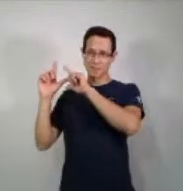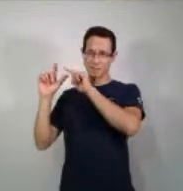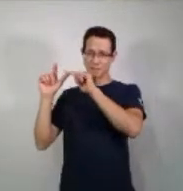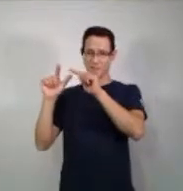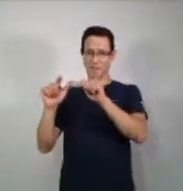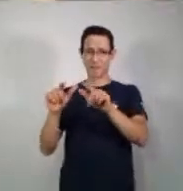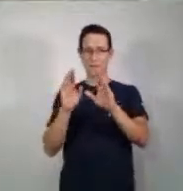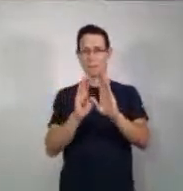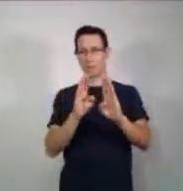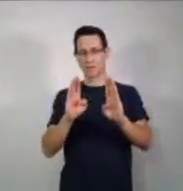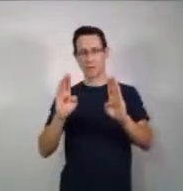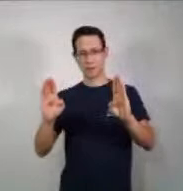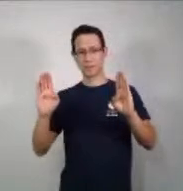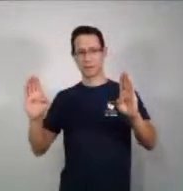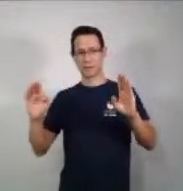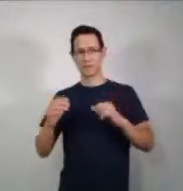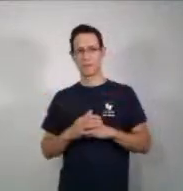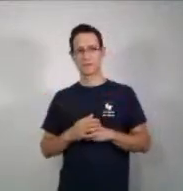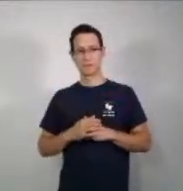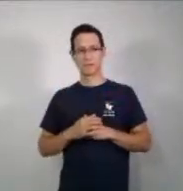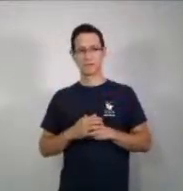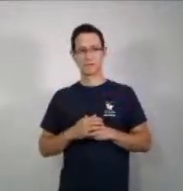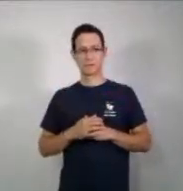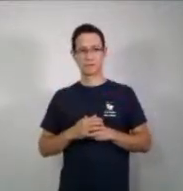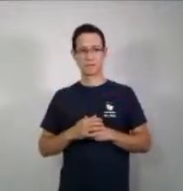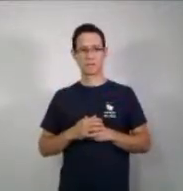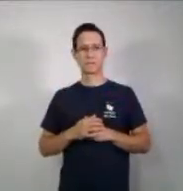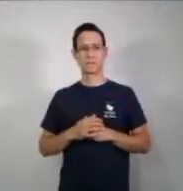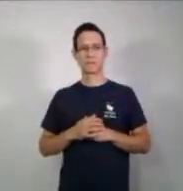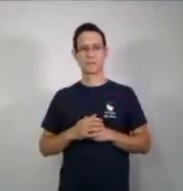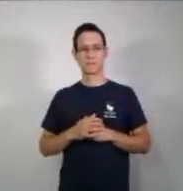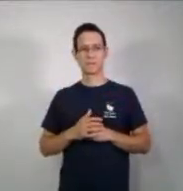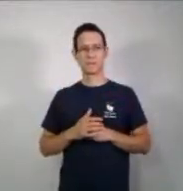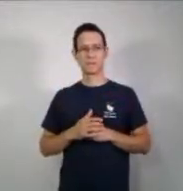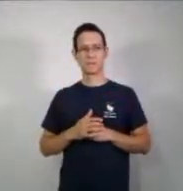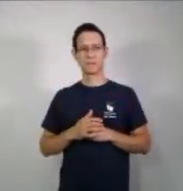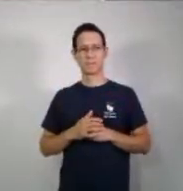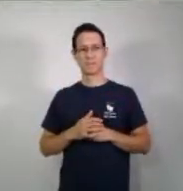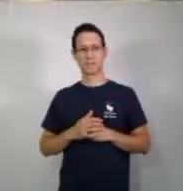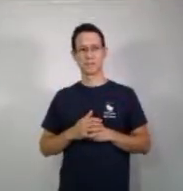biográficos, eles dizem, explicam muita coisa.